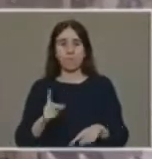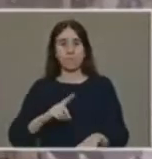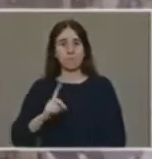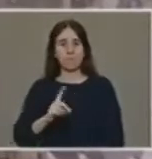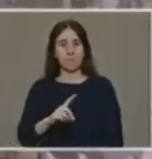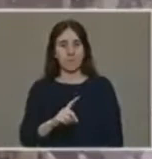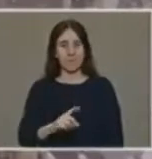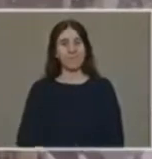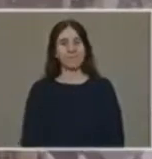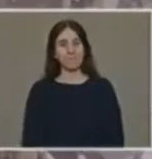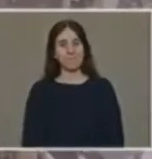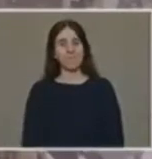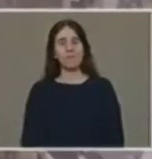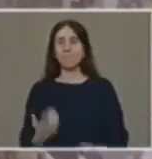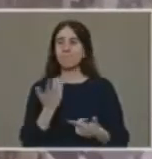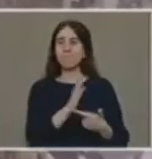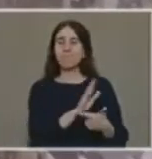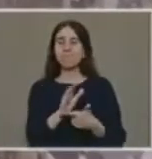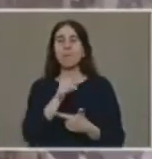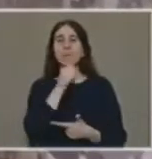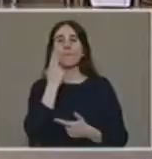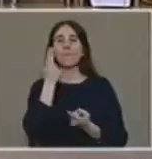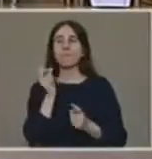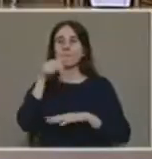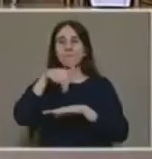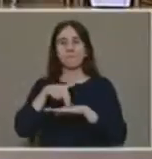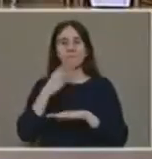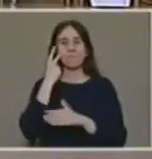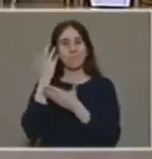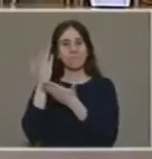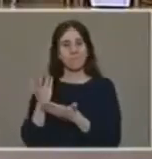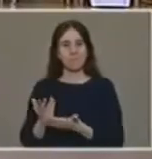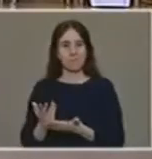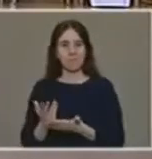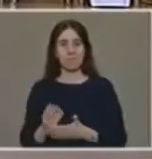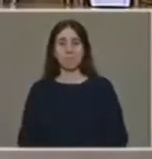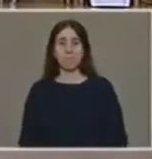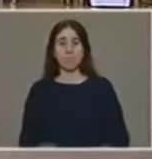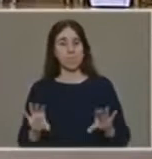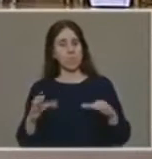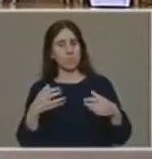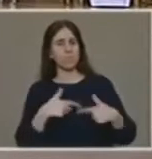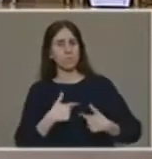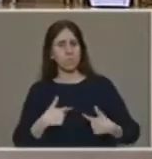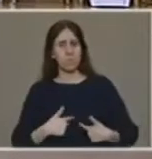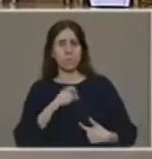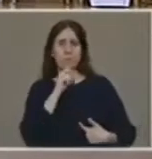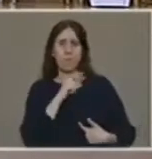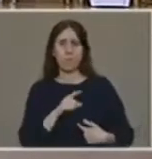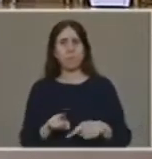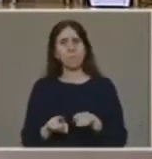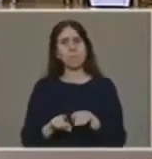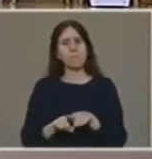Ela deixa de ser sinal em si mesma da vida do ressuscitado. Pode ser um grupo generoso, tipo